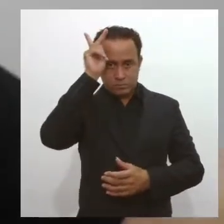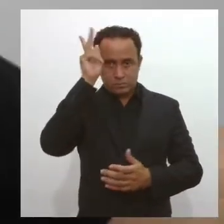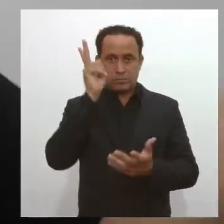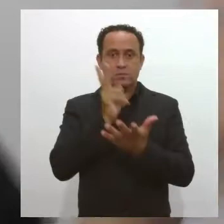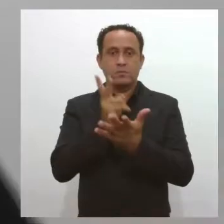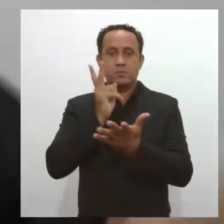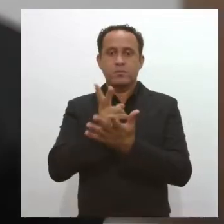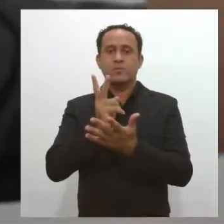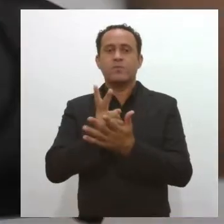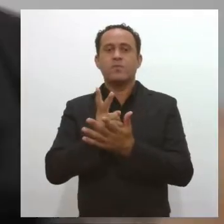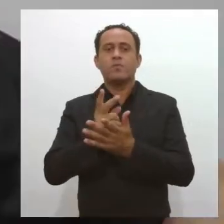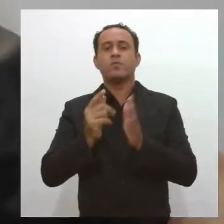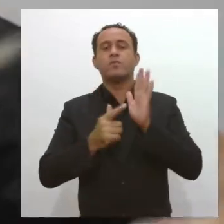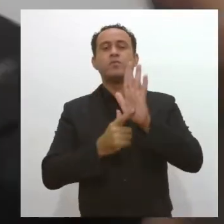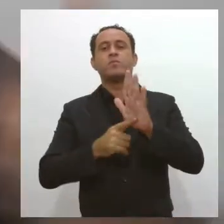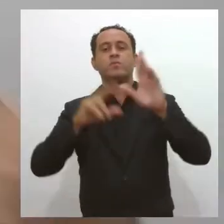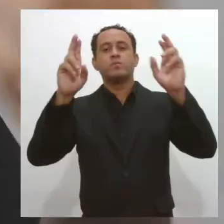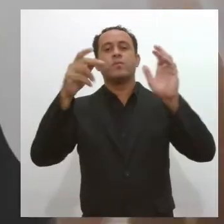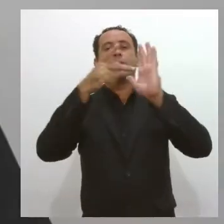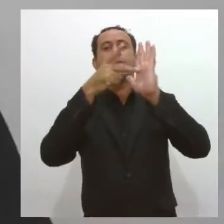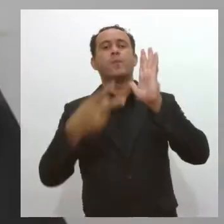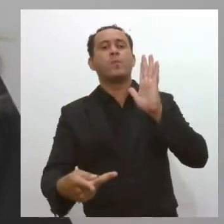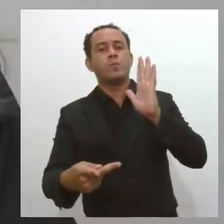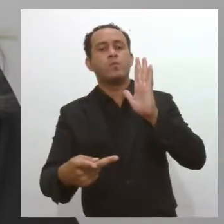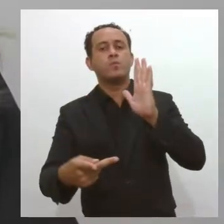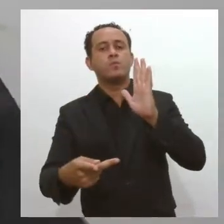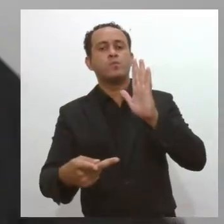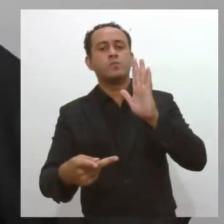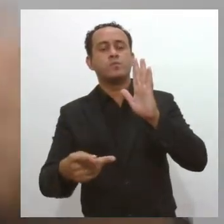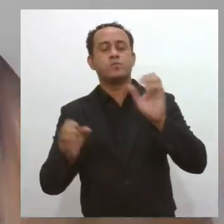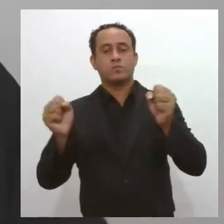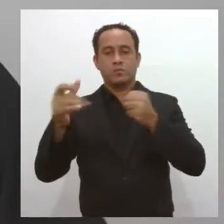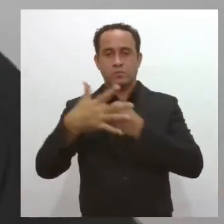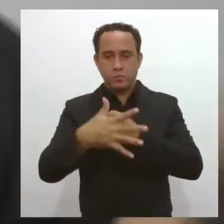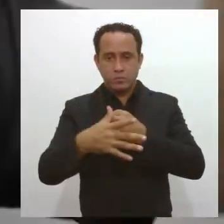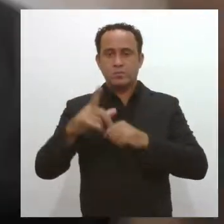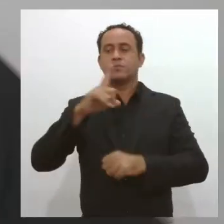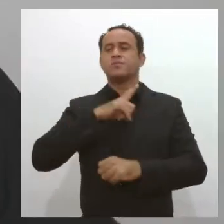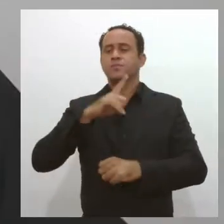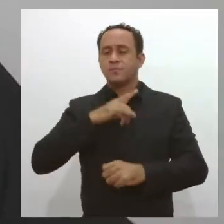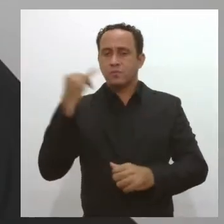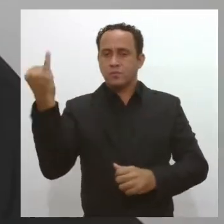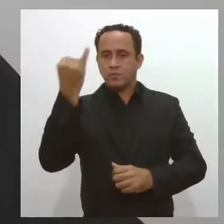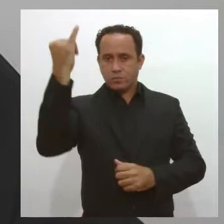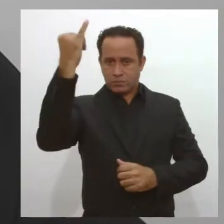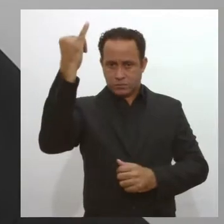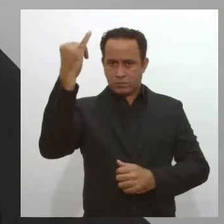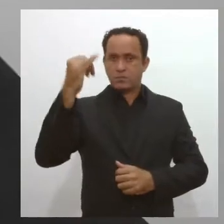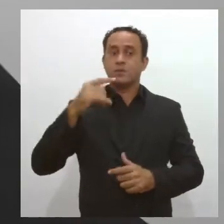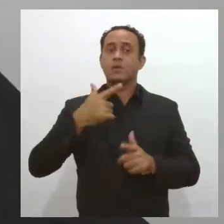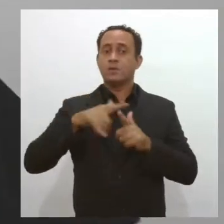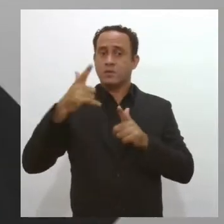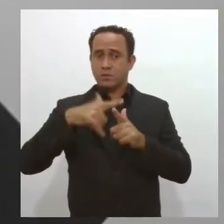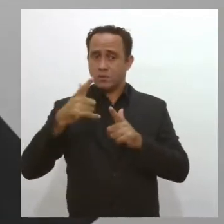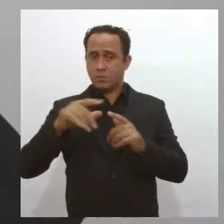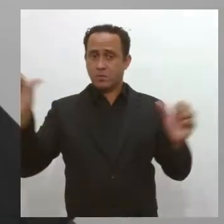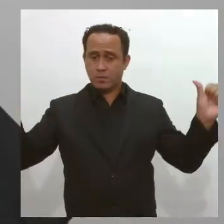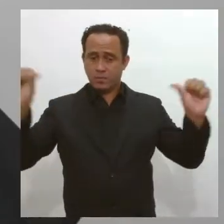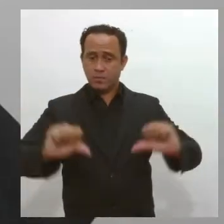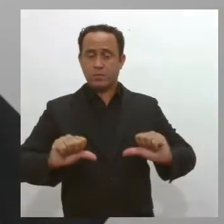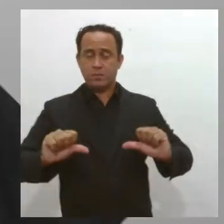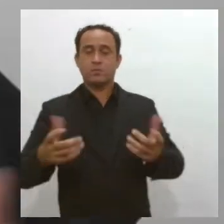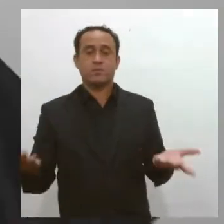importância de trazer para a pauta projeto que fosse do Covid, a gente tem muito projeto importante e hoje veio um para a pauta, né, que se